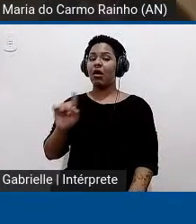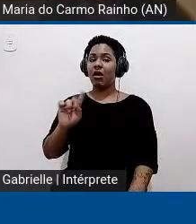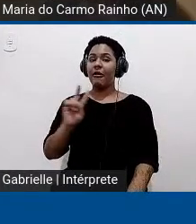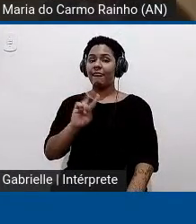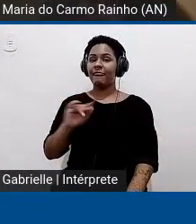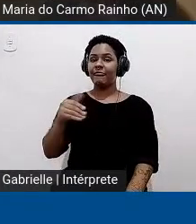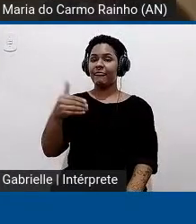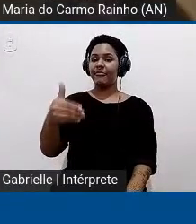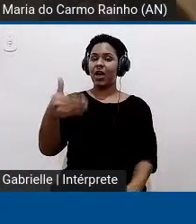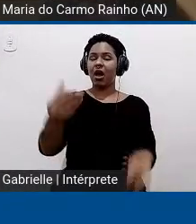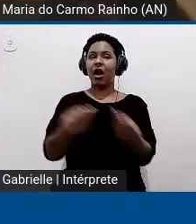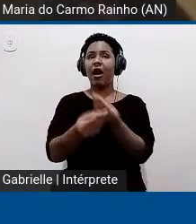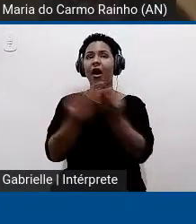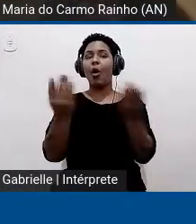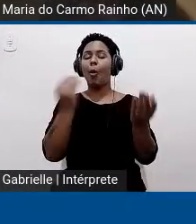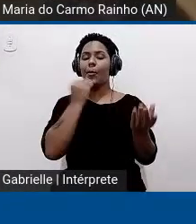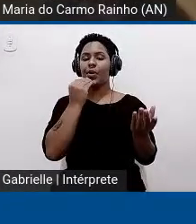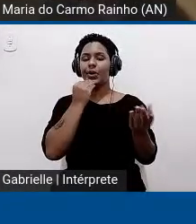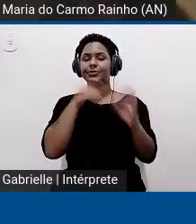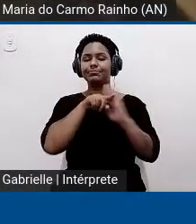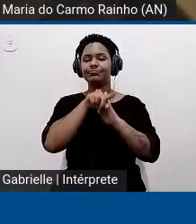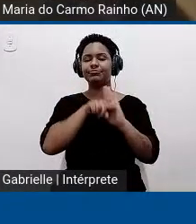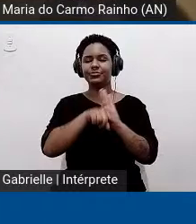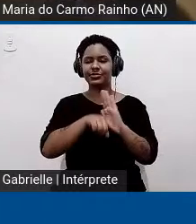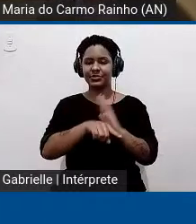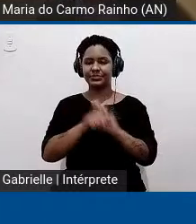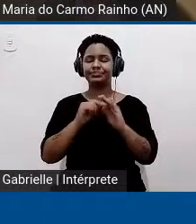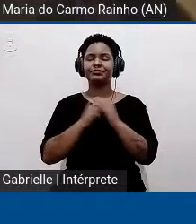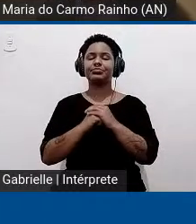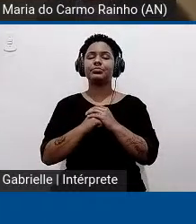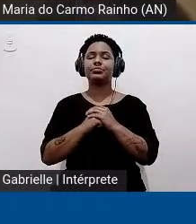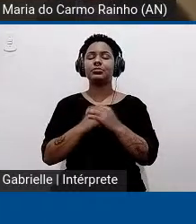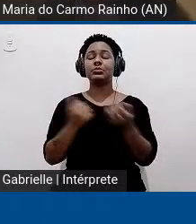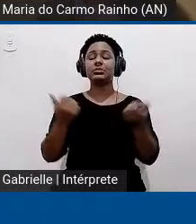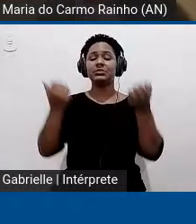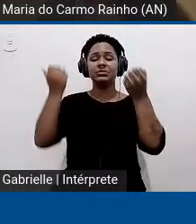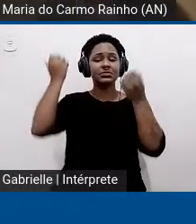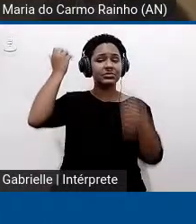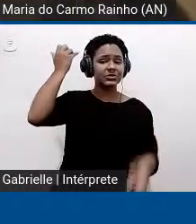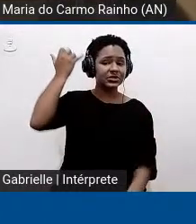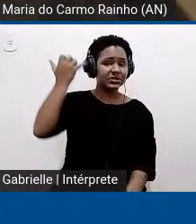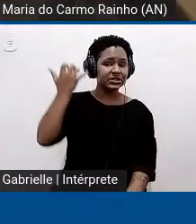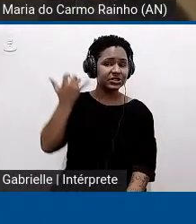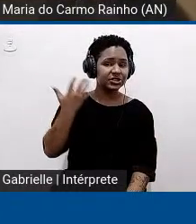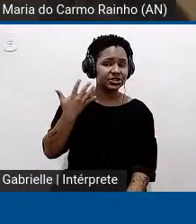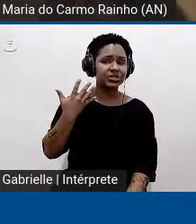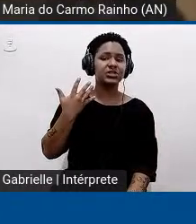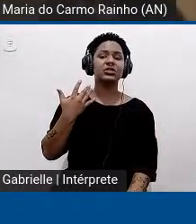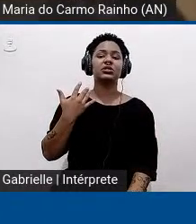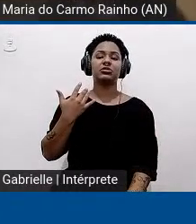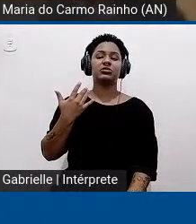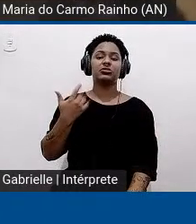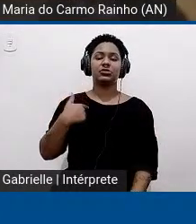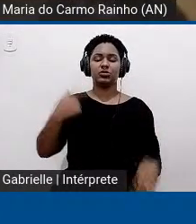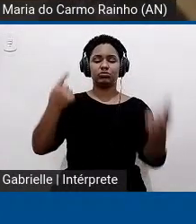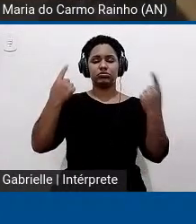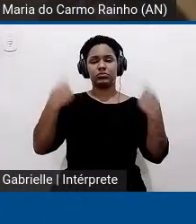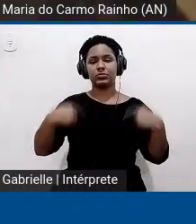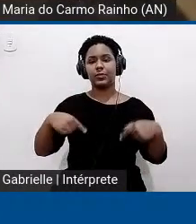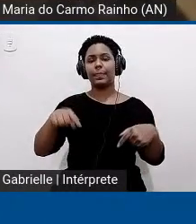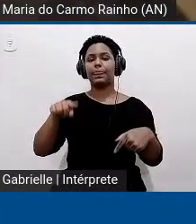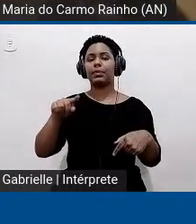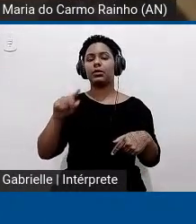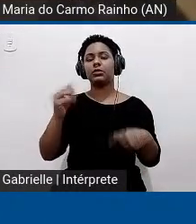proporcionar muitas oportunidades de pesquisa. Bom, na descrição, Eu sou